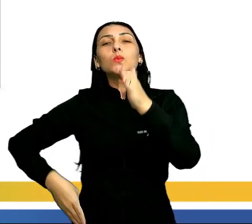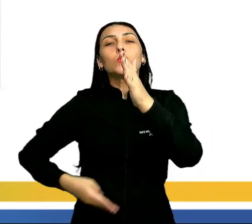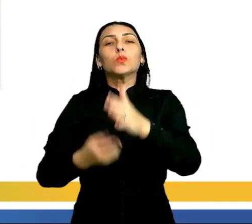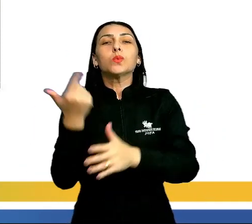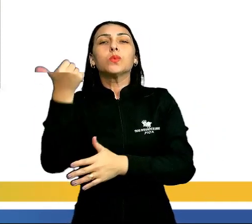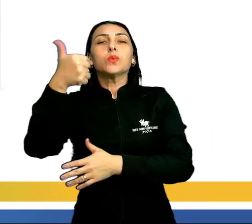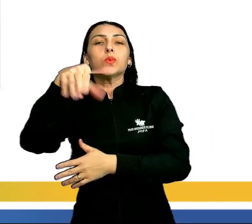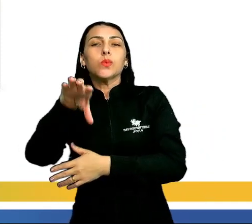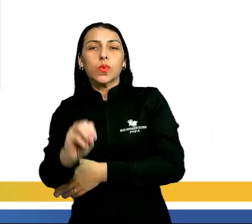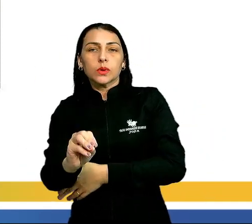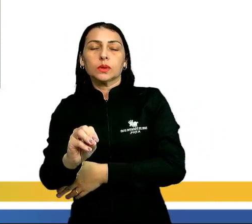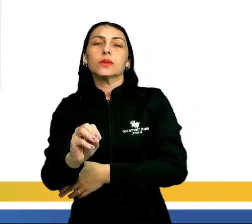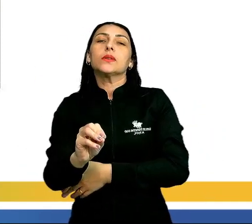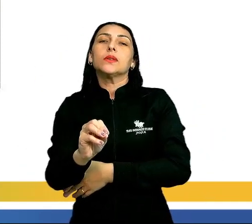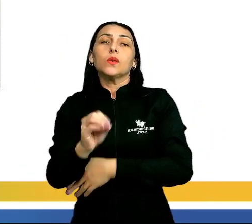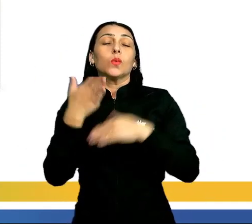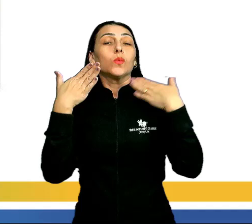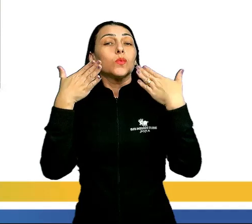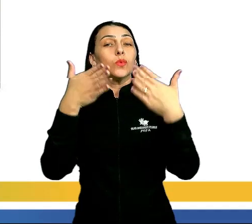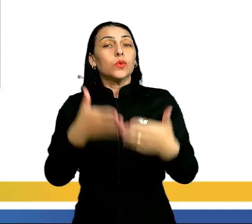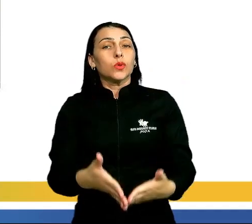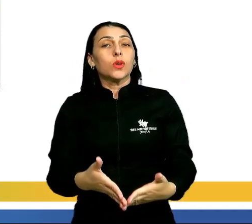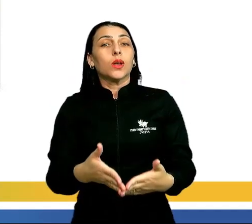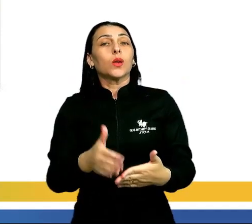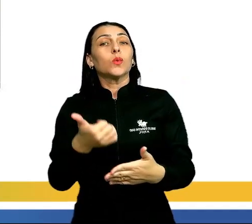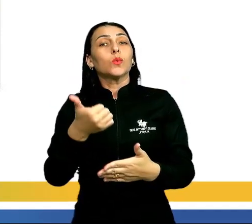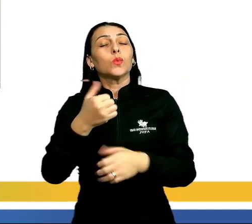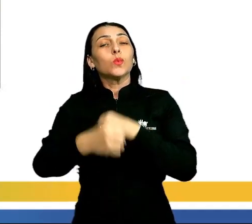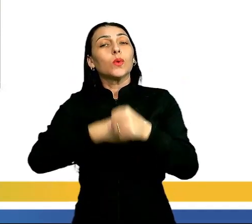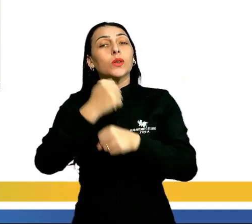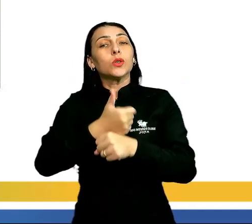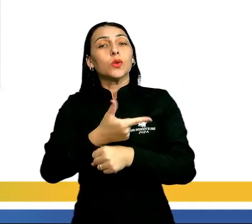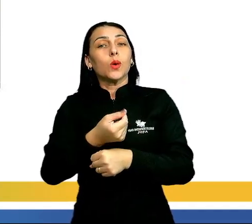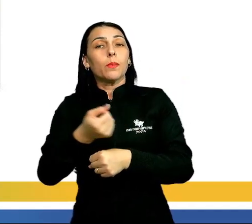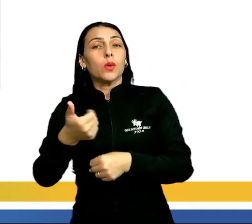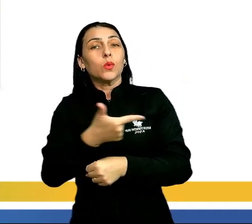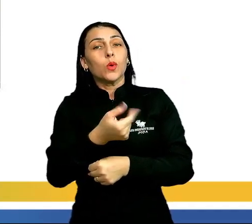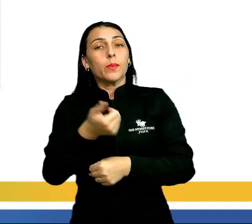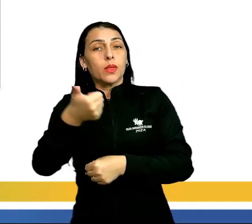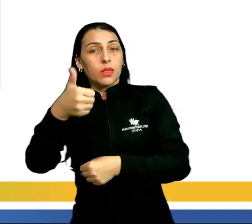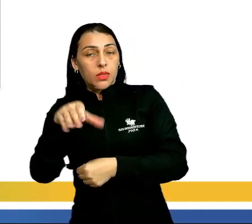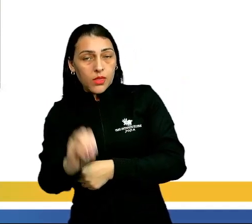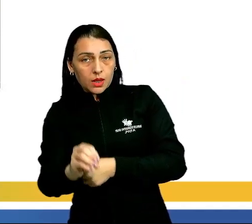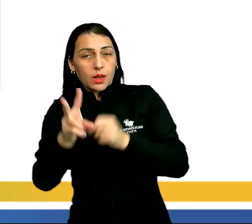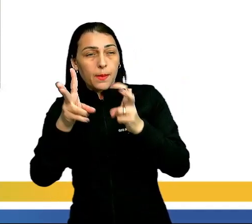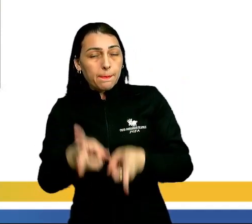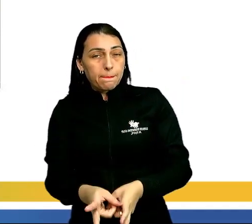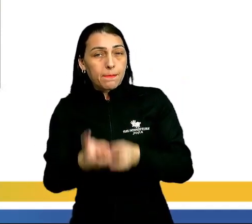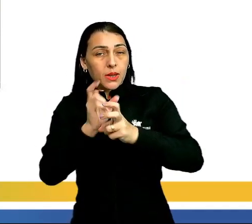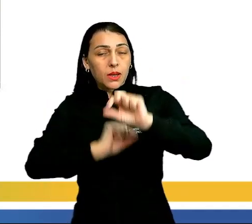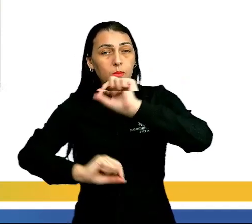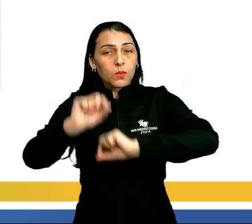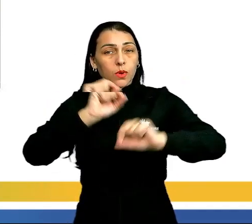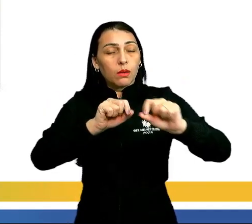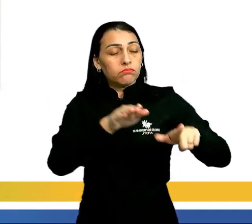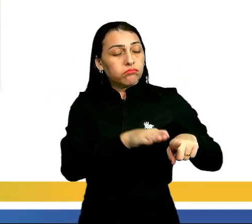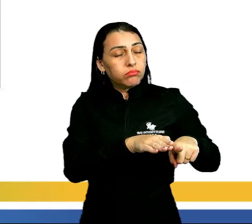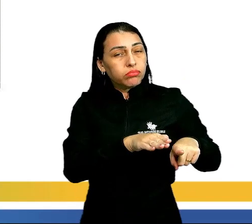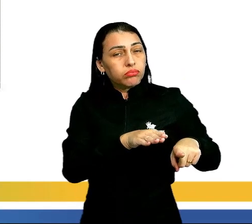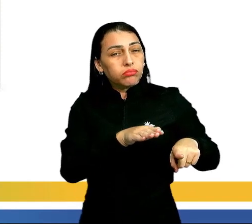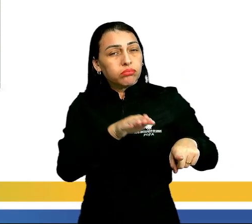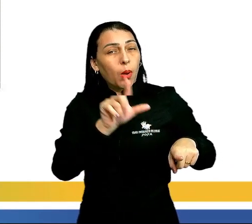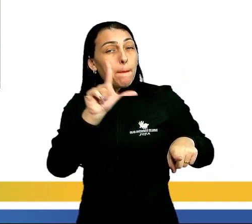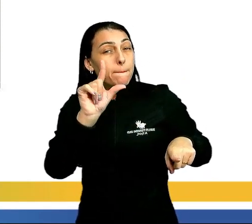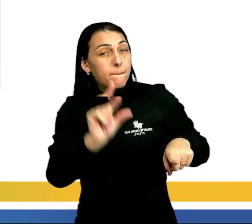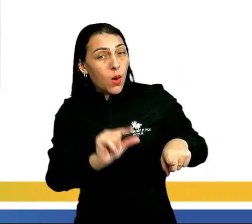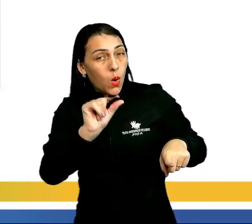mais. Contudo, quando a gente chega lá no ano de 2000, 2010, a gente percebe um crescimento